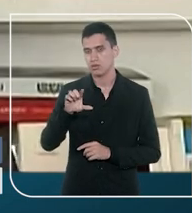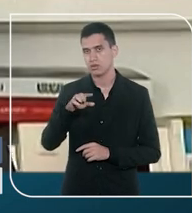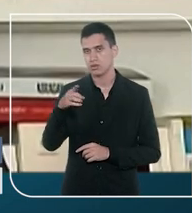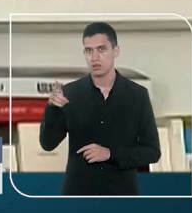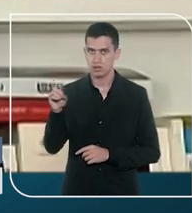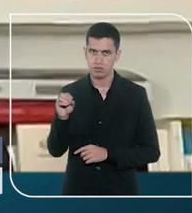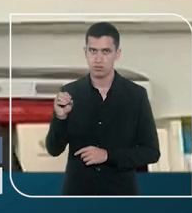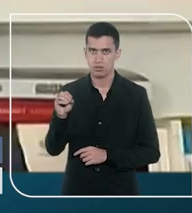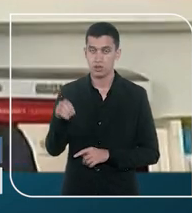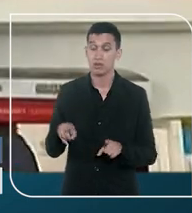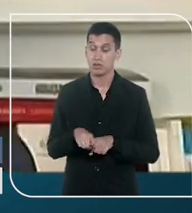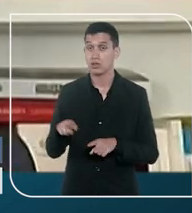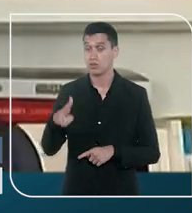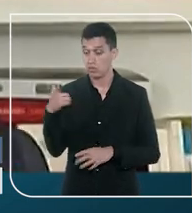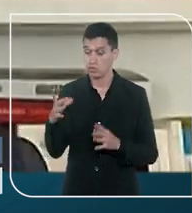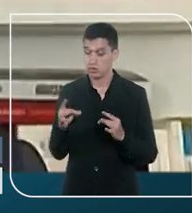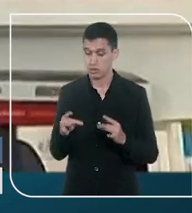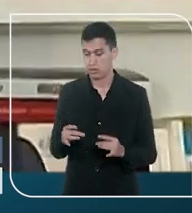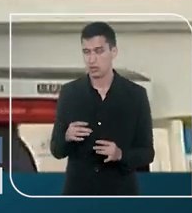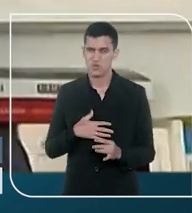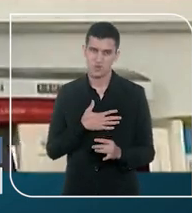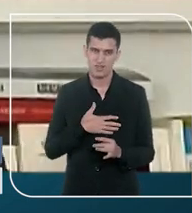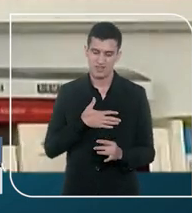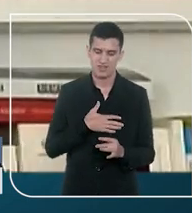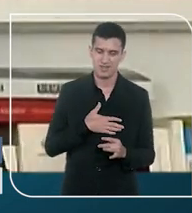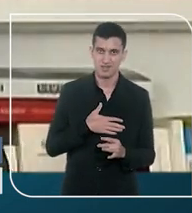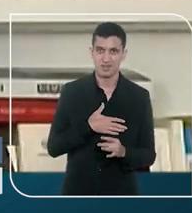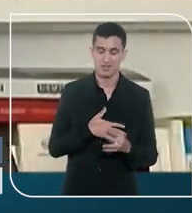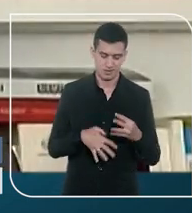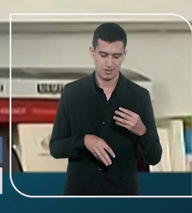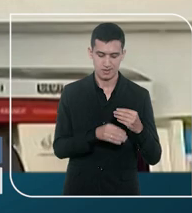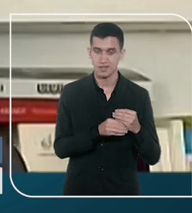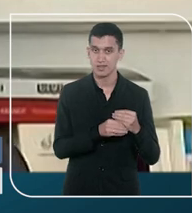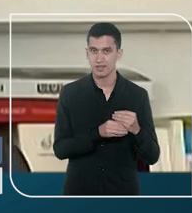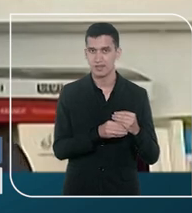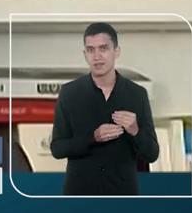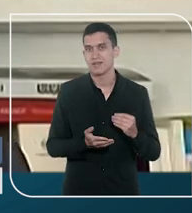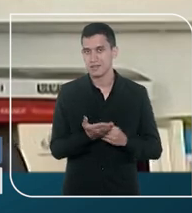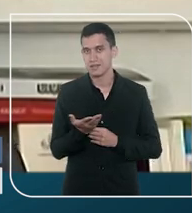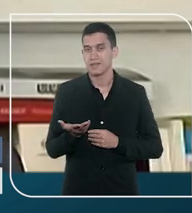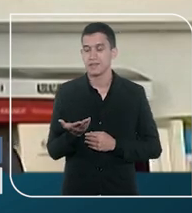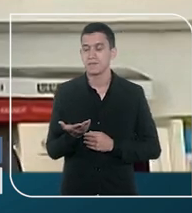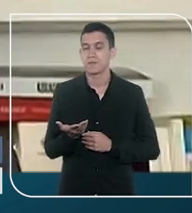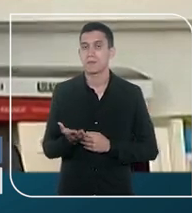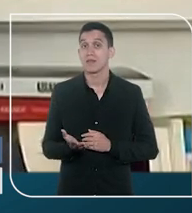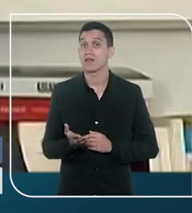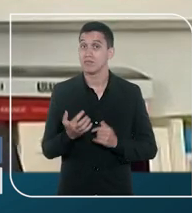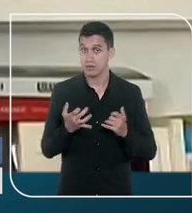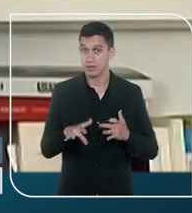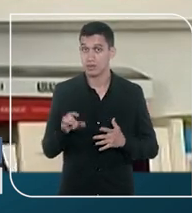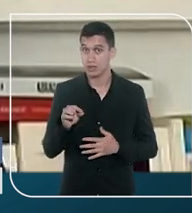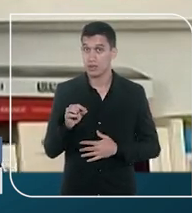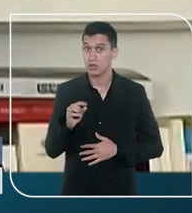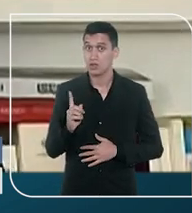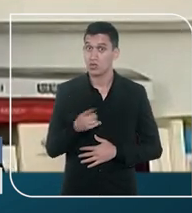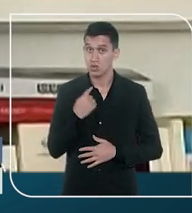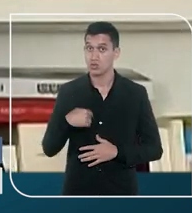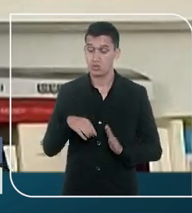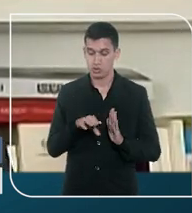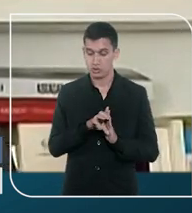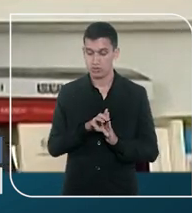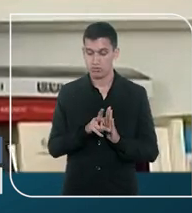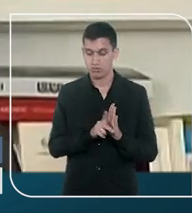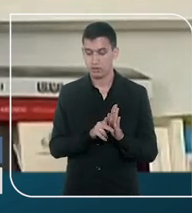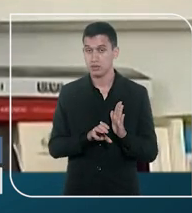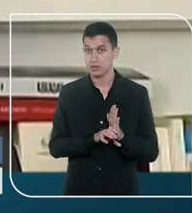E tem um outro detalhe, eu gostaria humildemente de complementar, queridos amigos, para dizer que no nosso Código de Processo